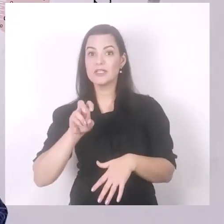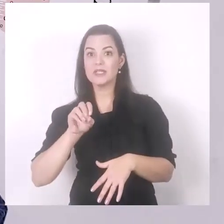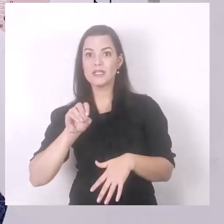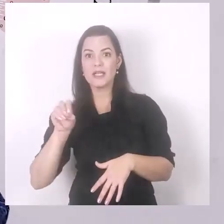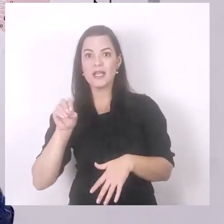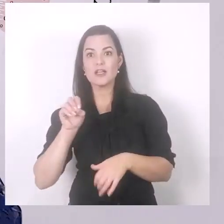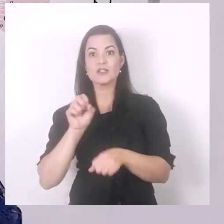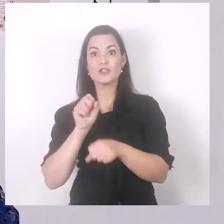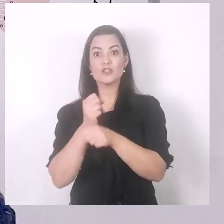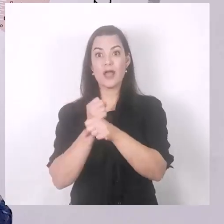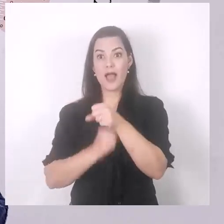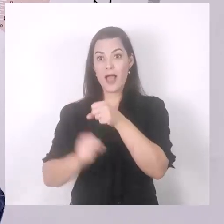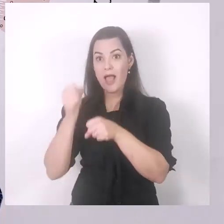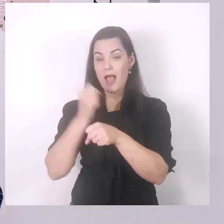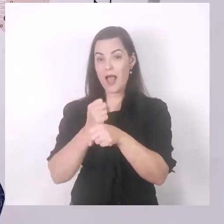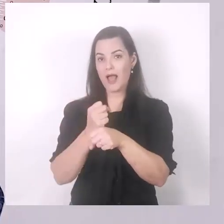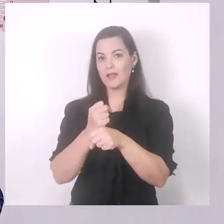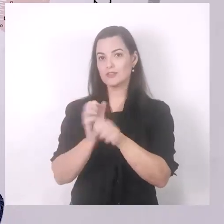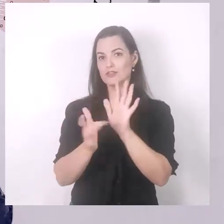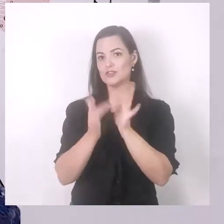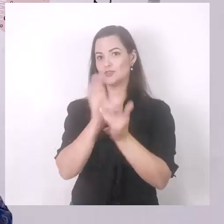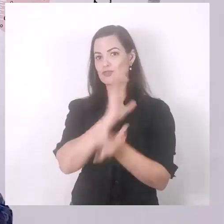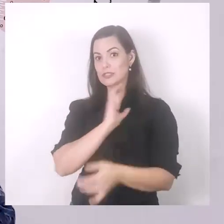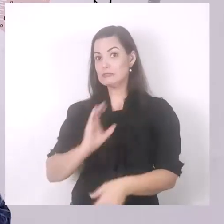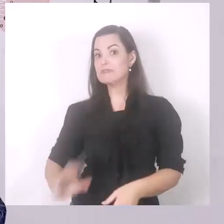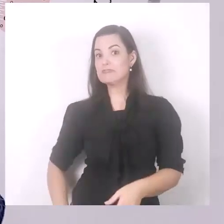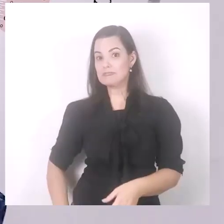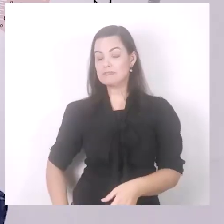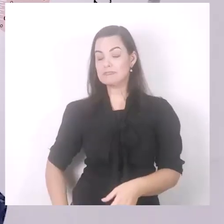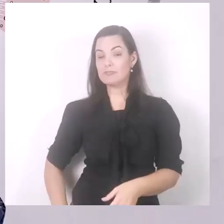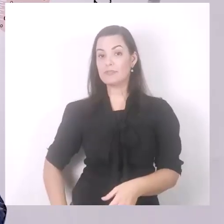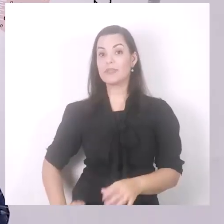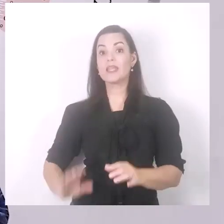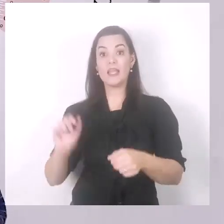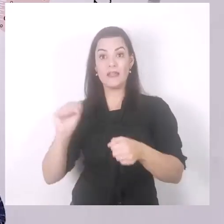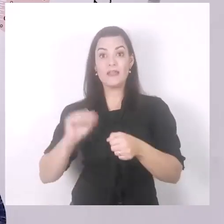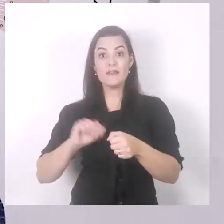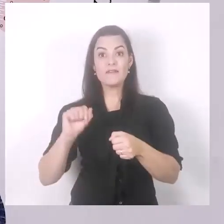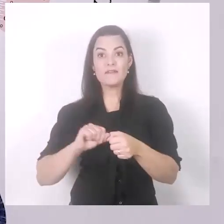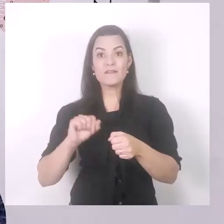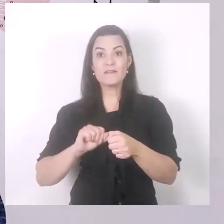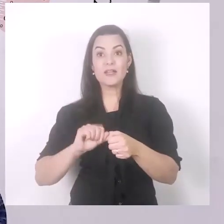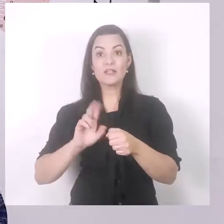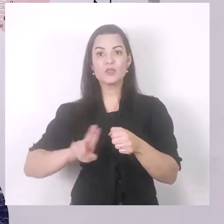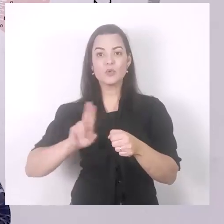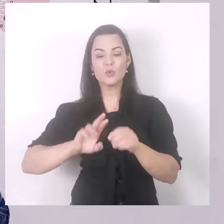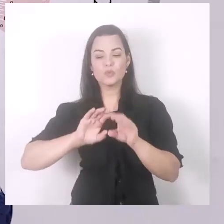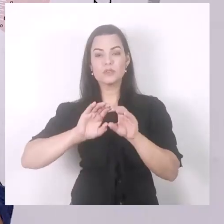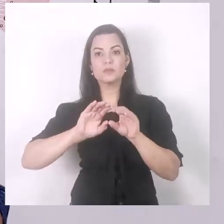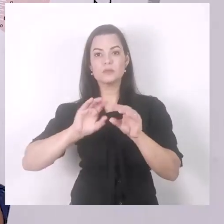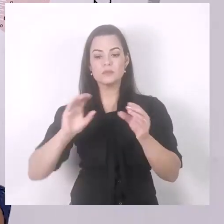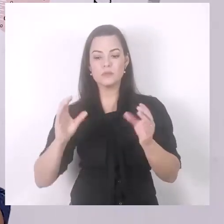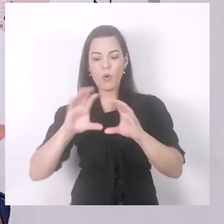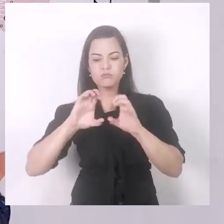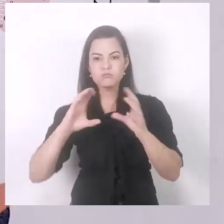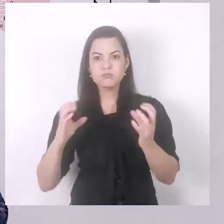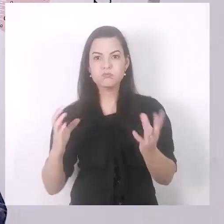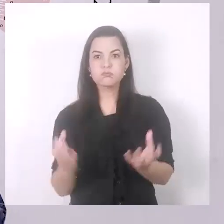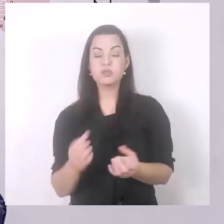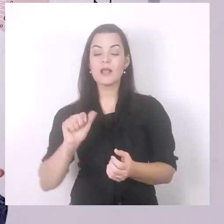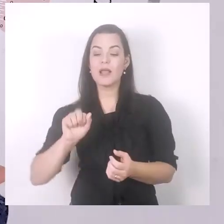3.500 anos antes de Cristo. E ela foi feita numa placa de argila. Tem alguns